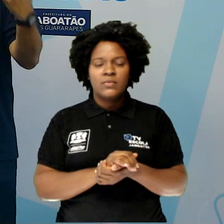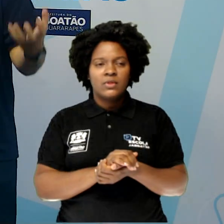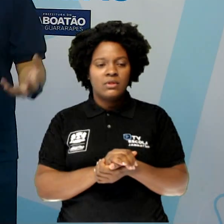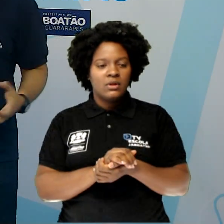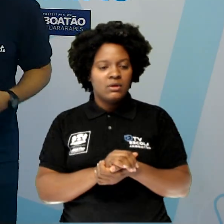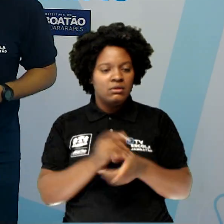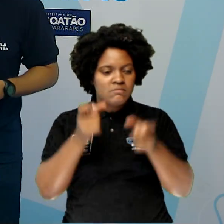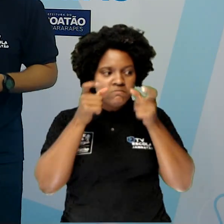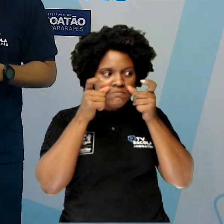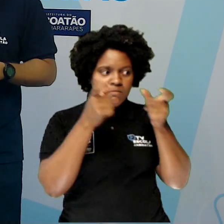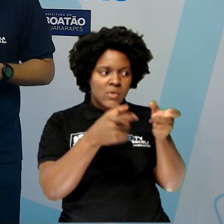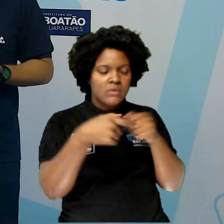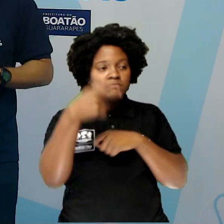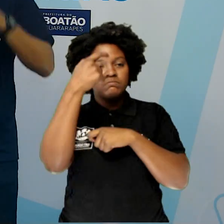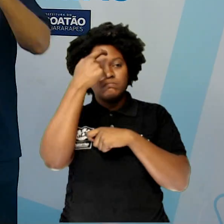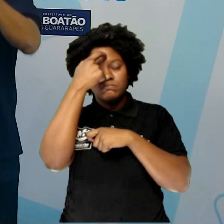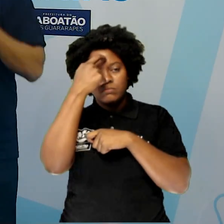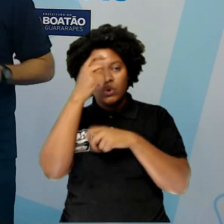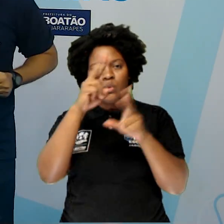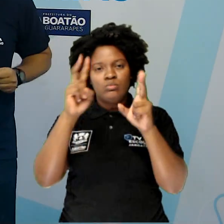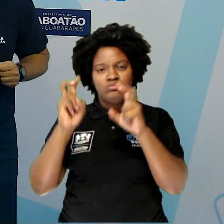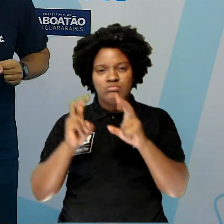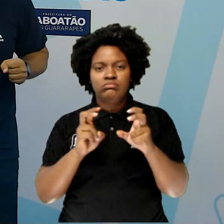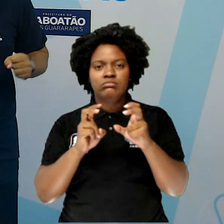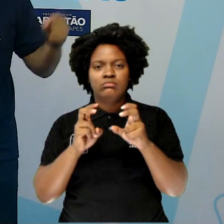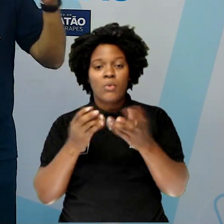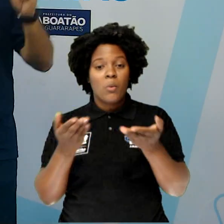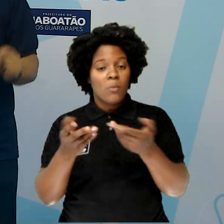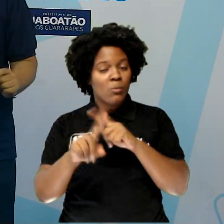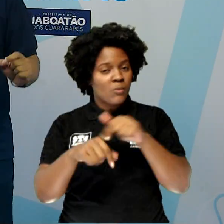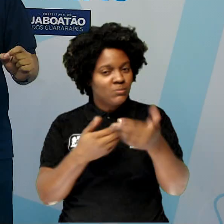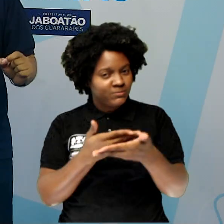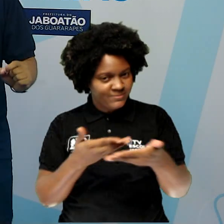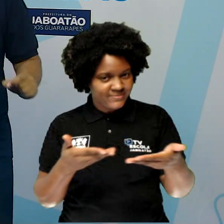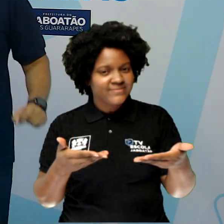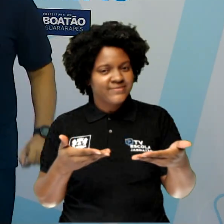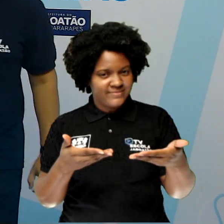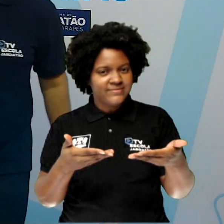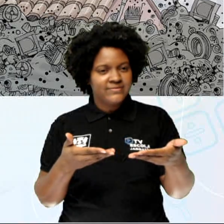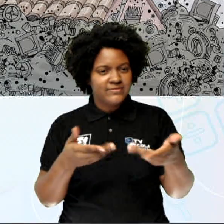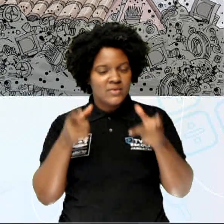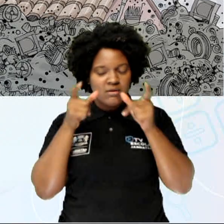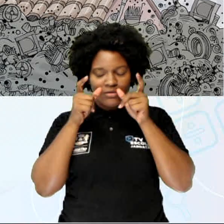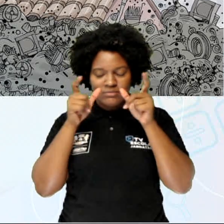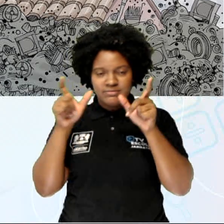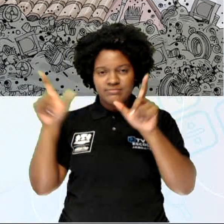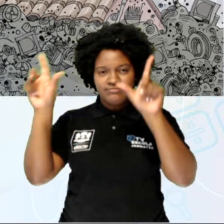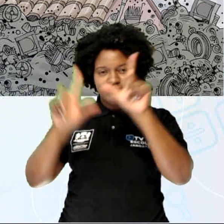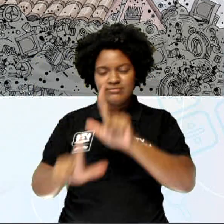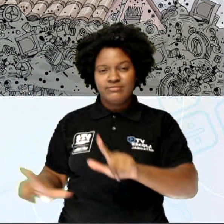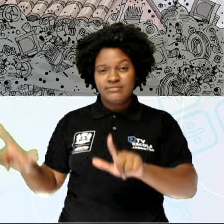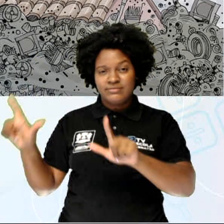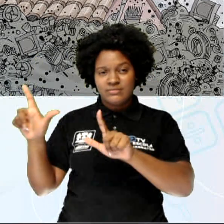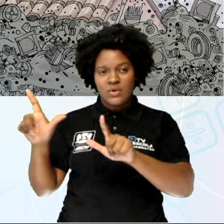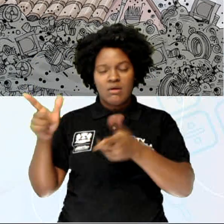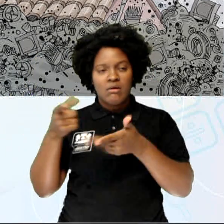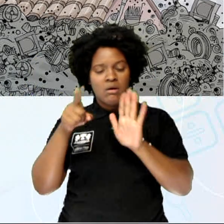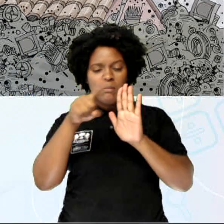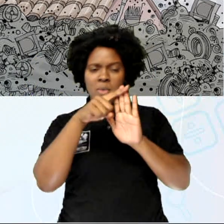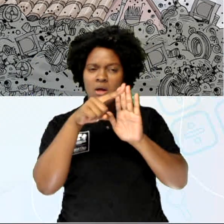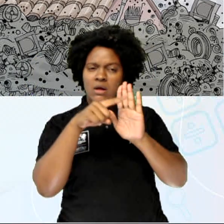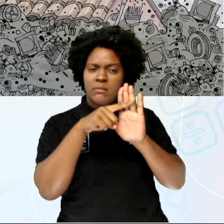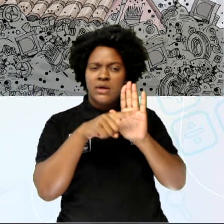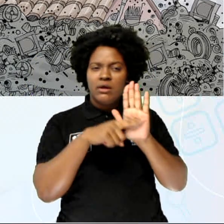despertar mais consciência sobre isso? Por isso que eu deixei um desafio para vocês aqui, ó. Olha aí na tela. Faça uma lista